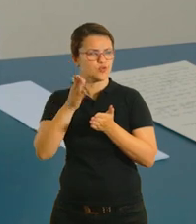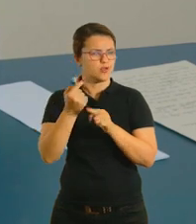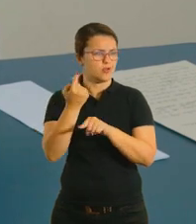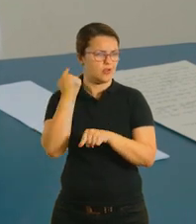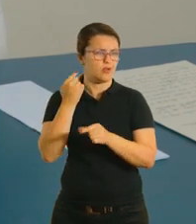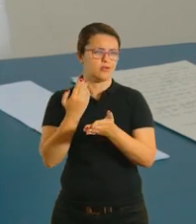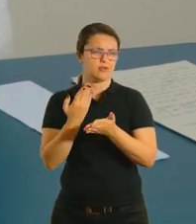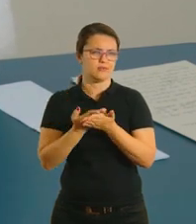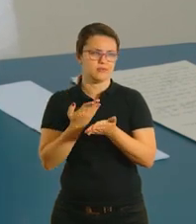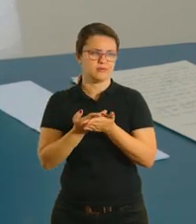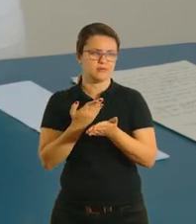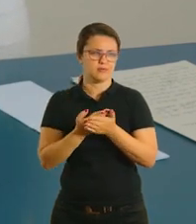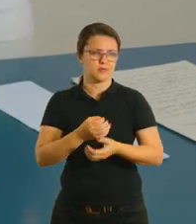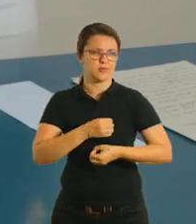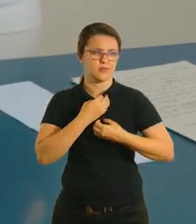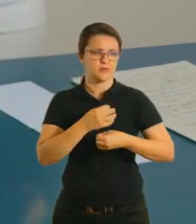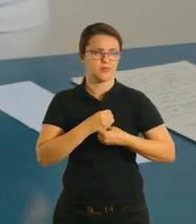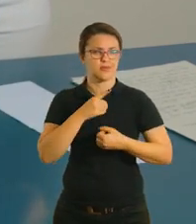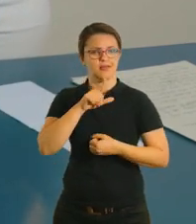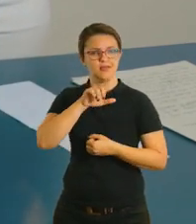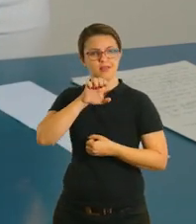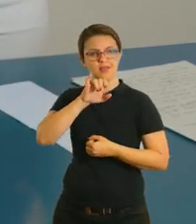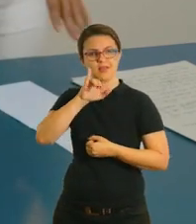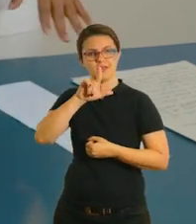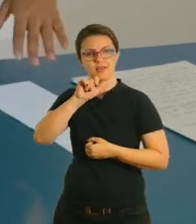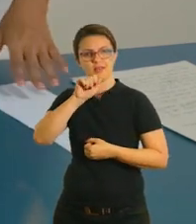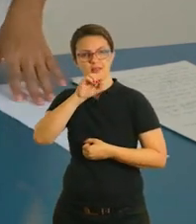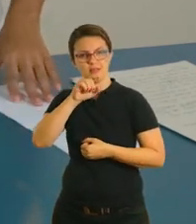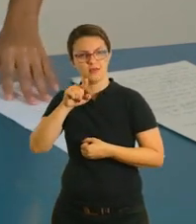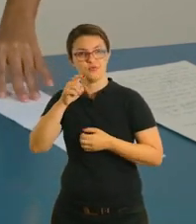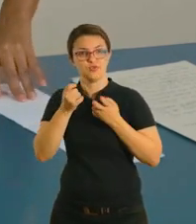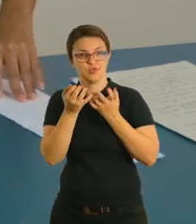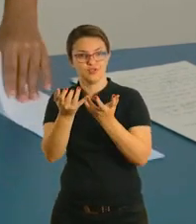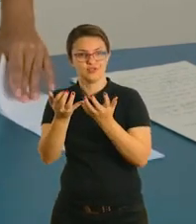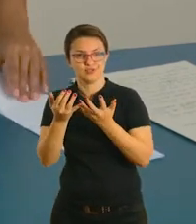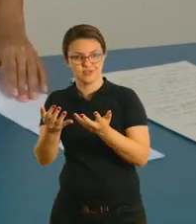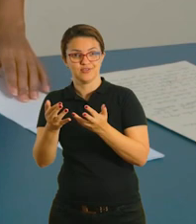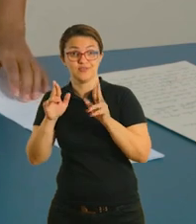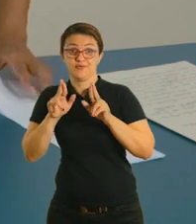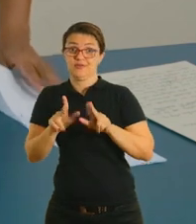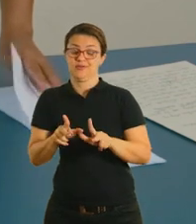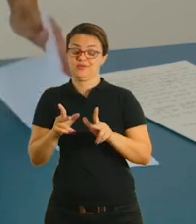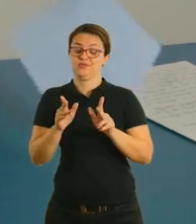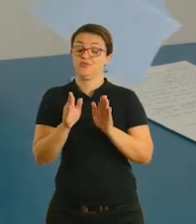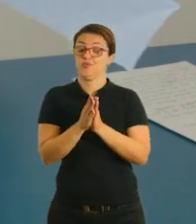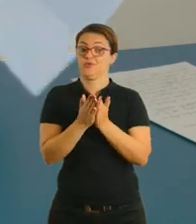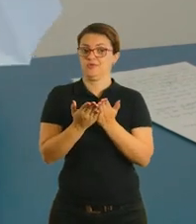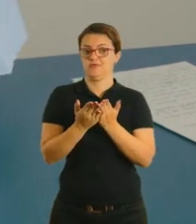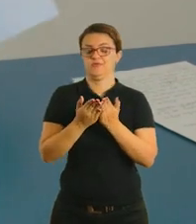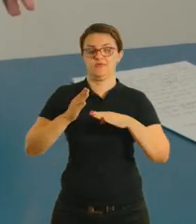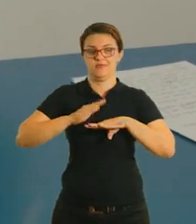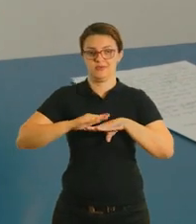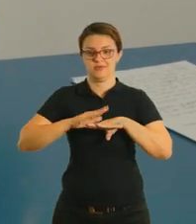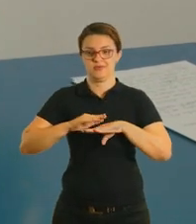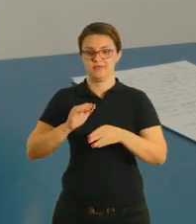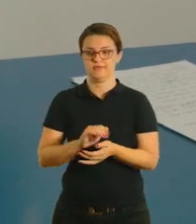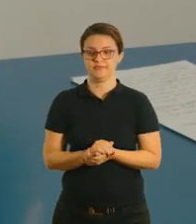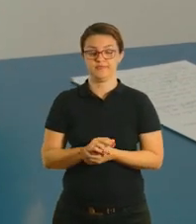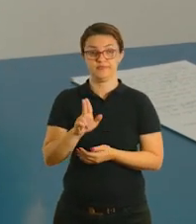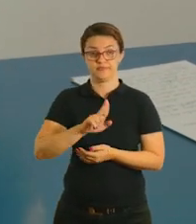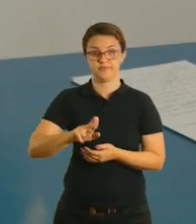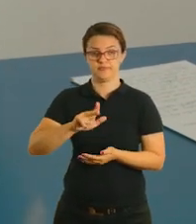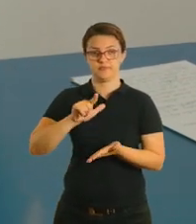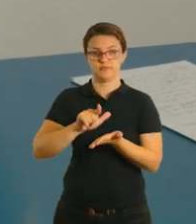aqui no Lição de Casa, né, que foi o livrinho do poema Leilão de Jardim. Vou ensinar vocês a fazer um livrinho um pouquinho diferente daquele, tá bom? Então, ó, eu